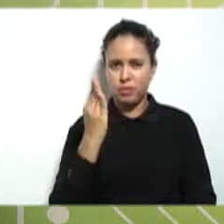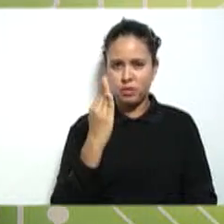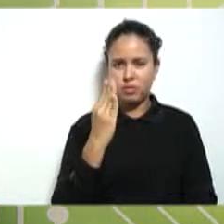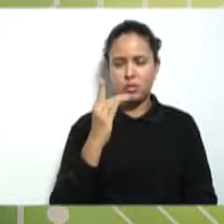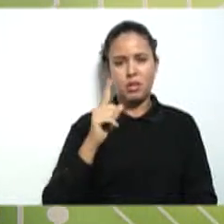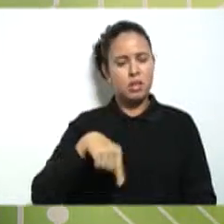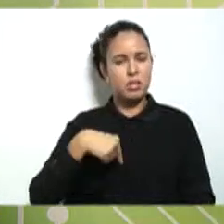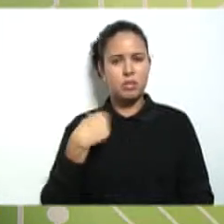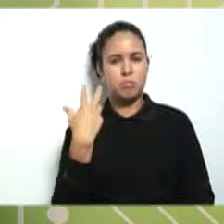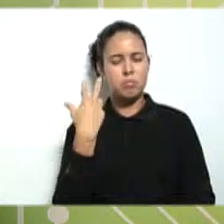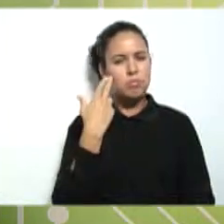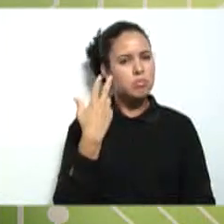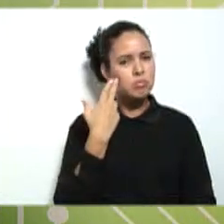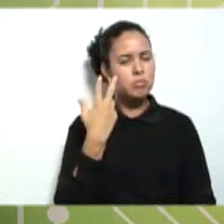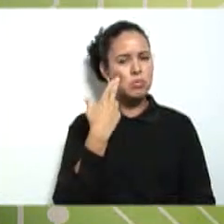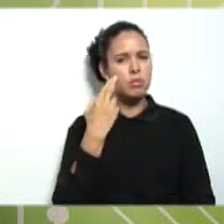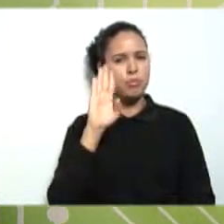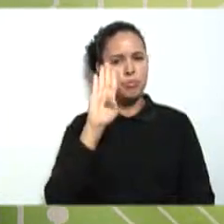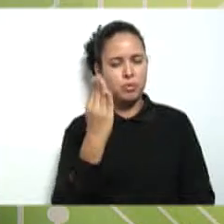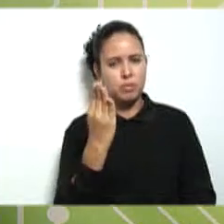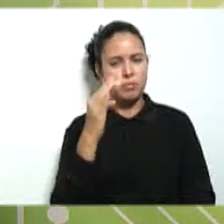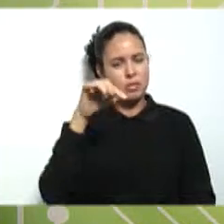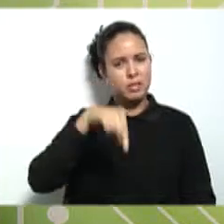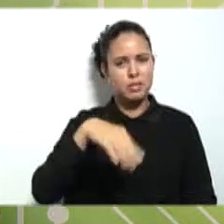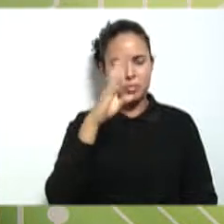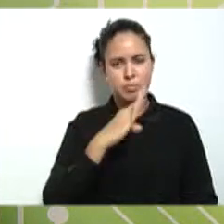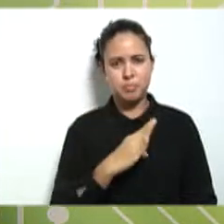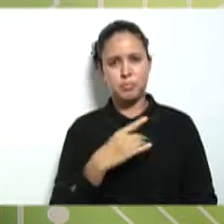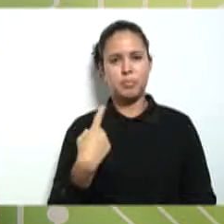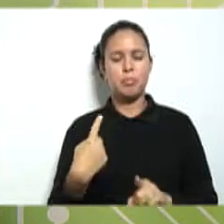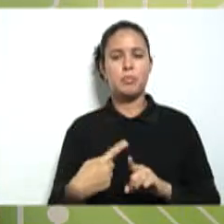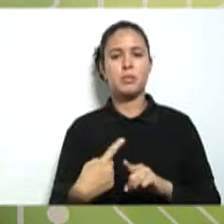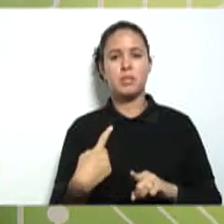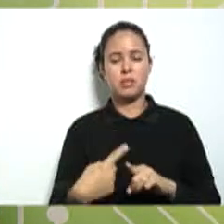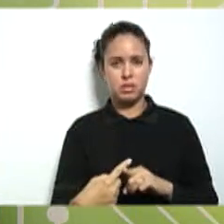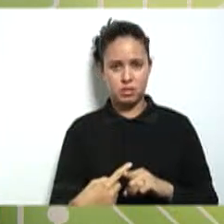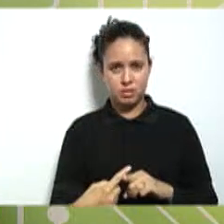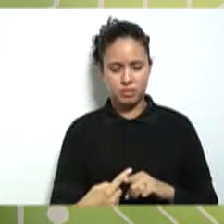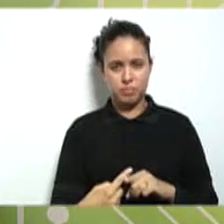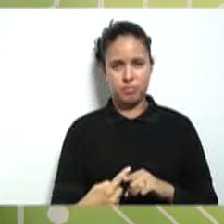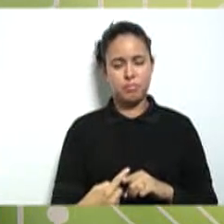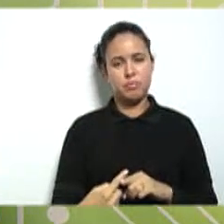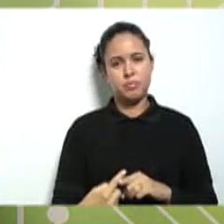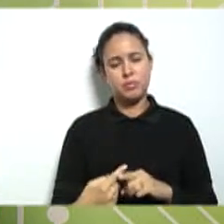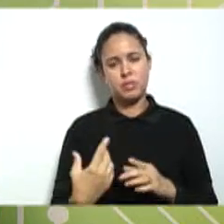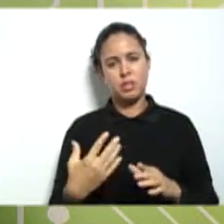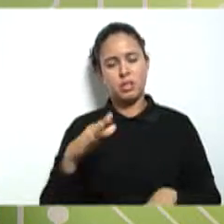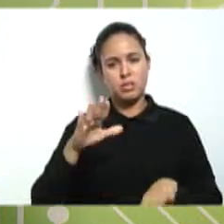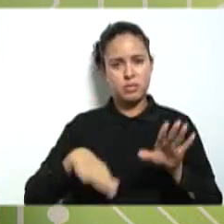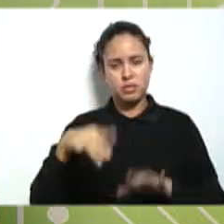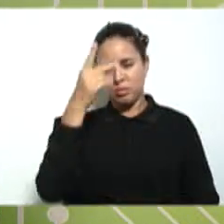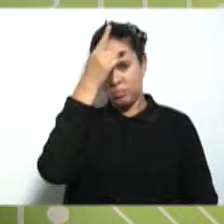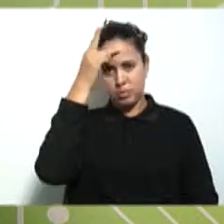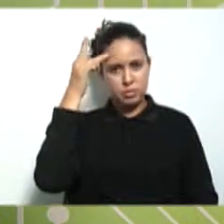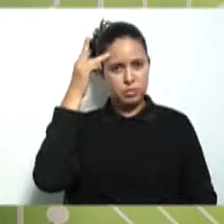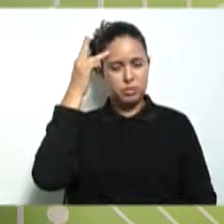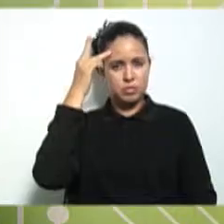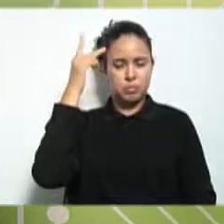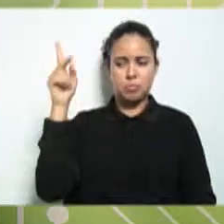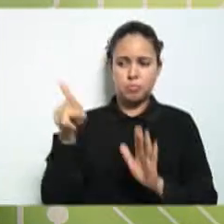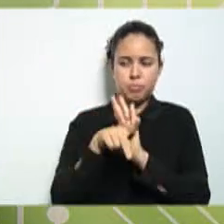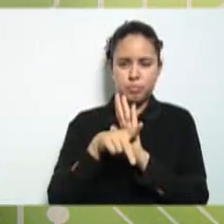às vezes. Porque, muitas vezes, se você pensa em identidade cultural de uma pessoa que vem de um determinado país, por exemplo, uma pessoa dos Estados Unidos,